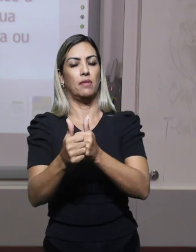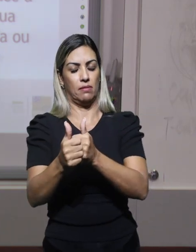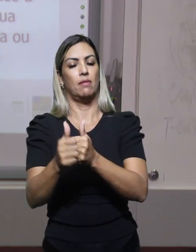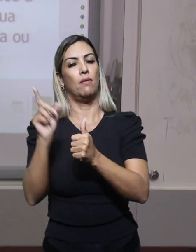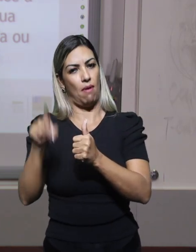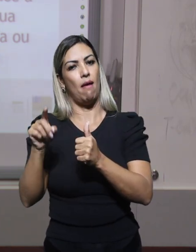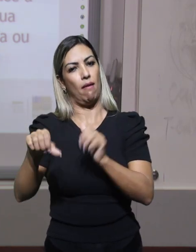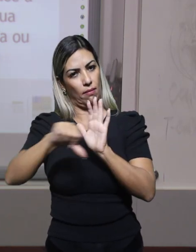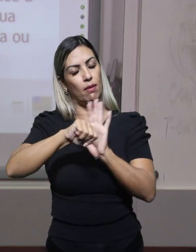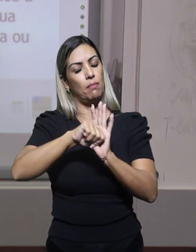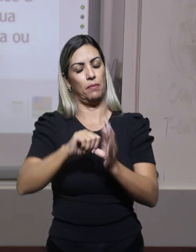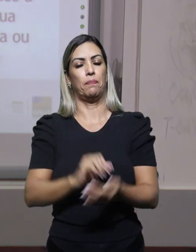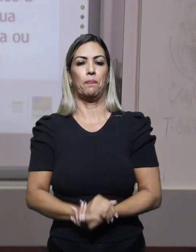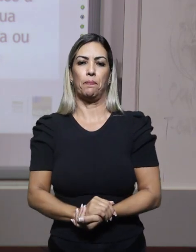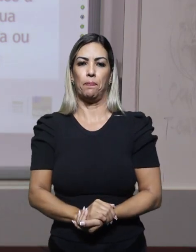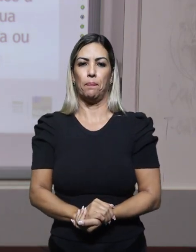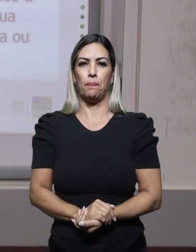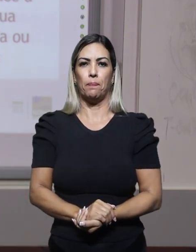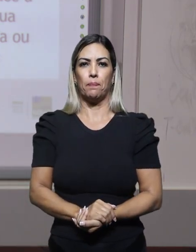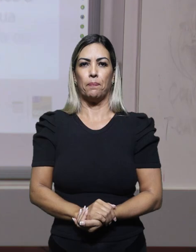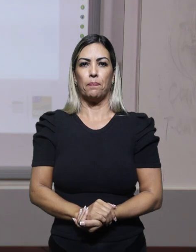um tipo de stalking.